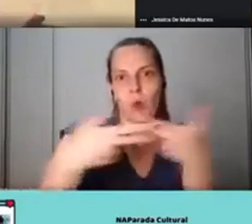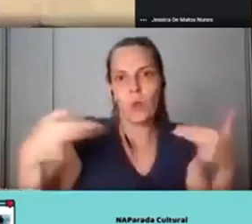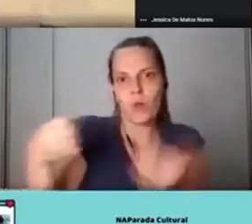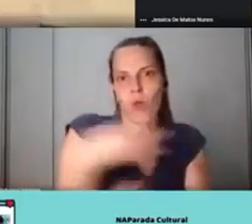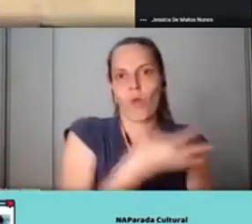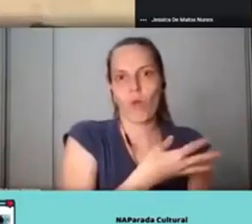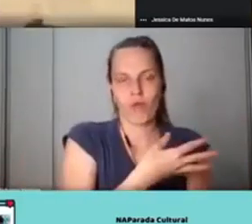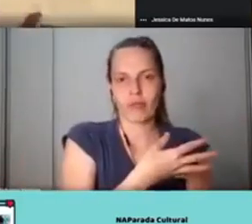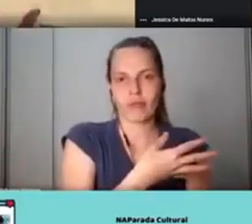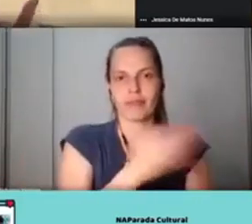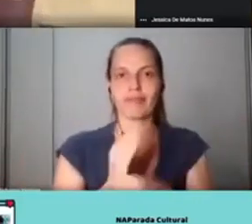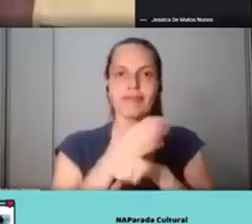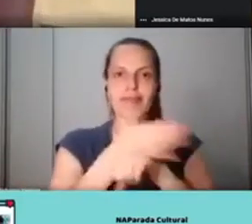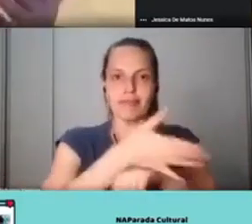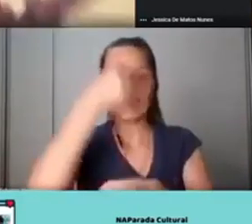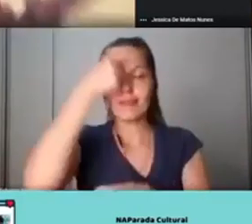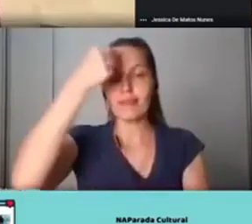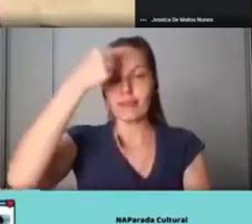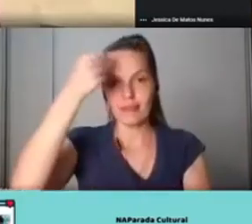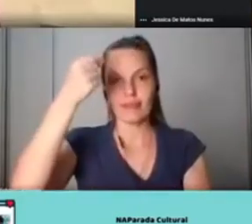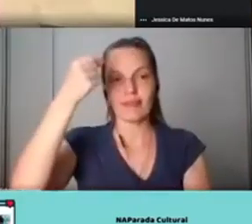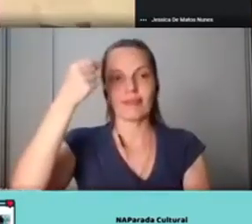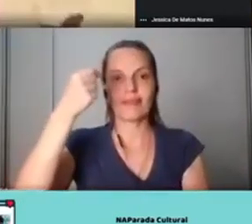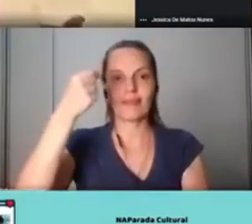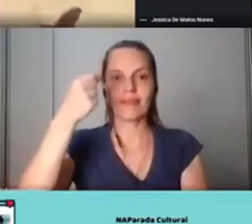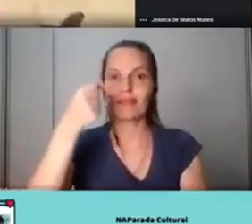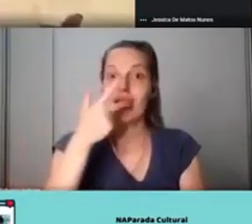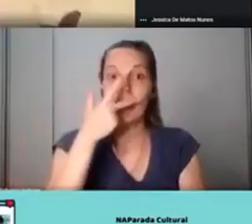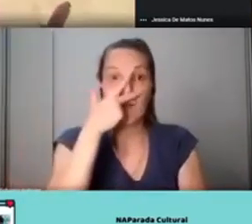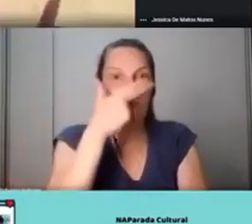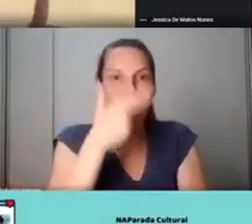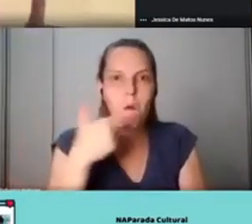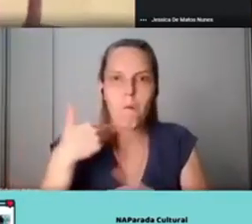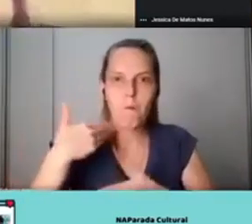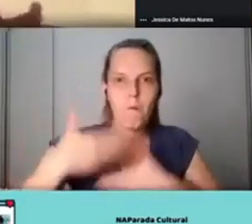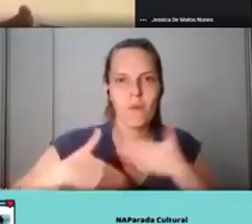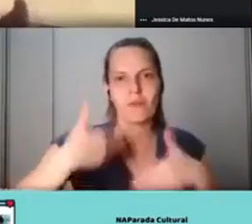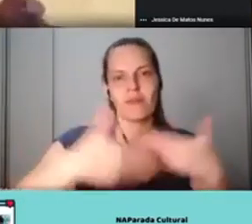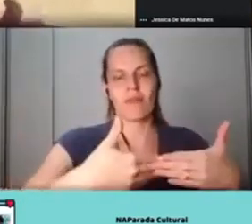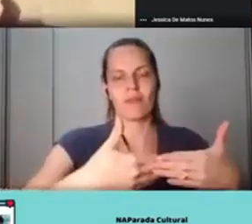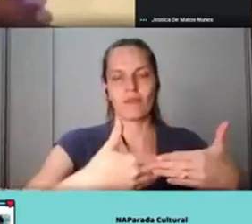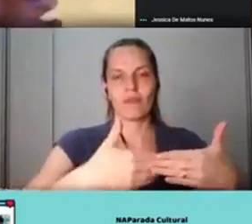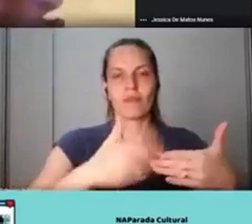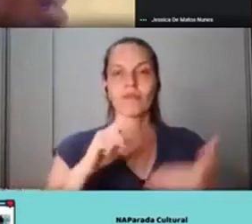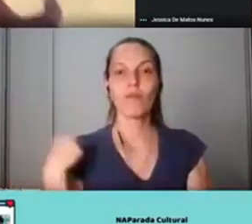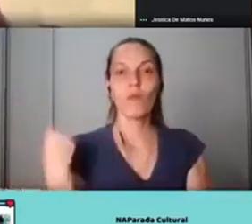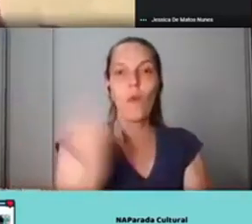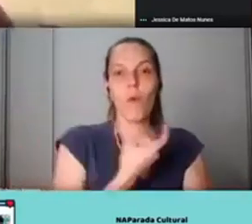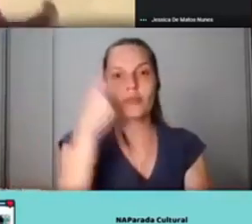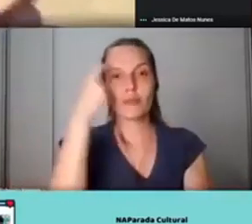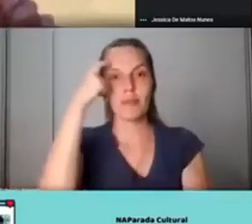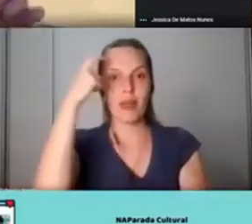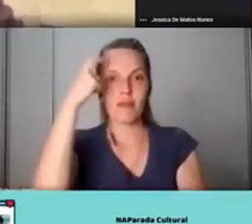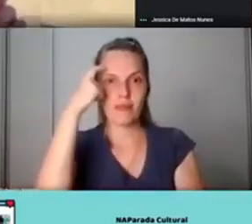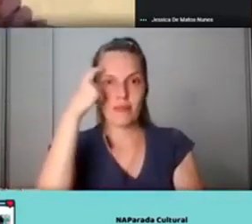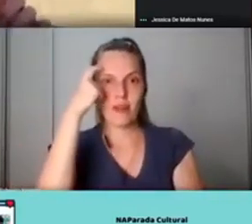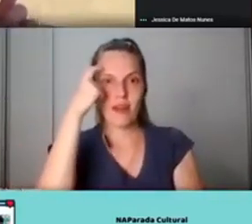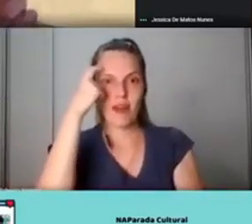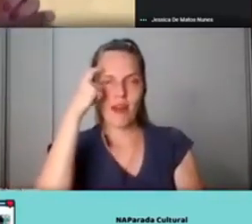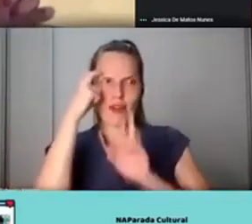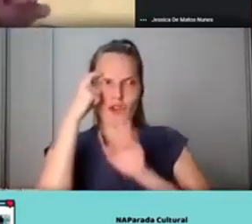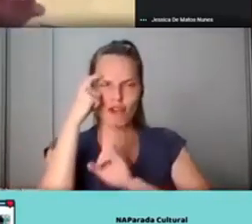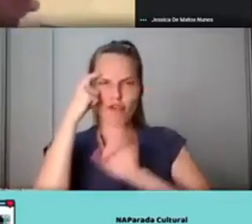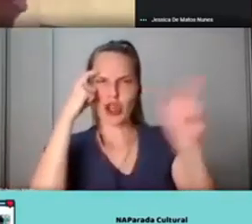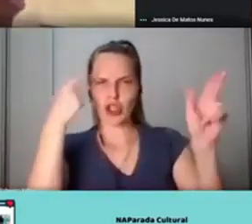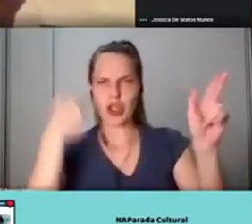na faculdade é bem esse processo da gente fazer, da gente pensar no diferente, mas também